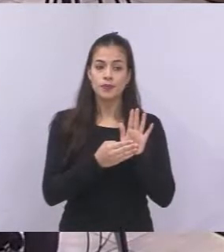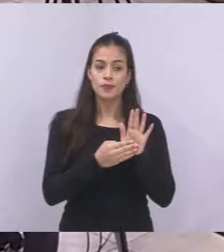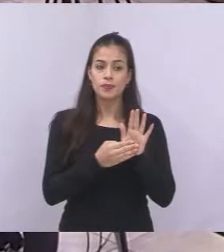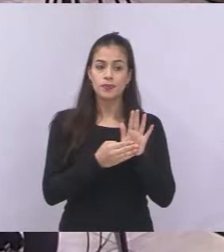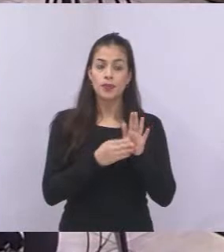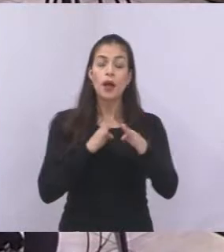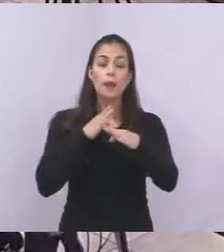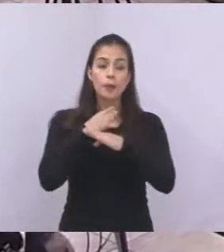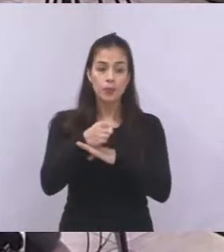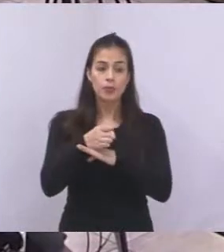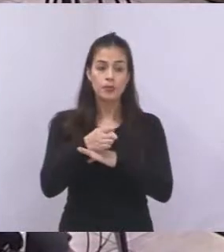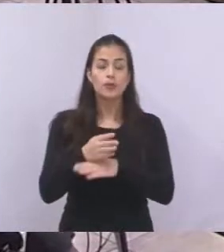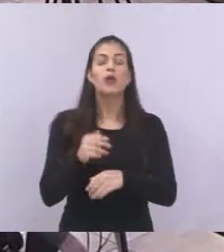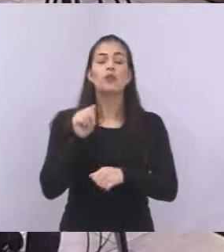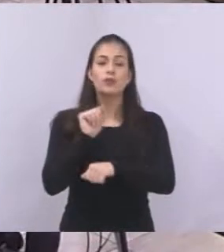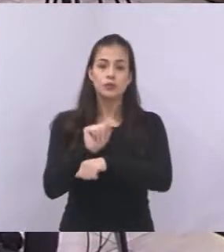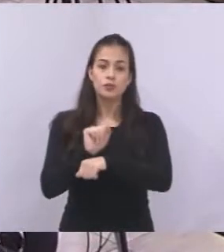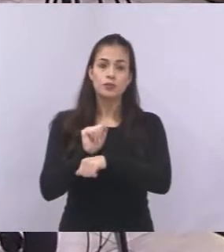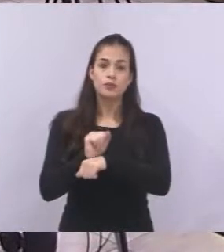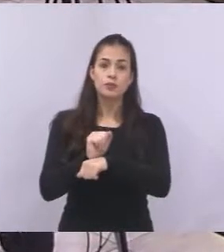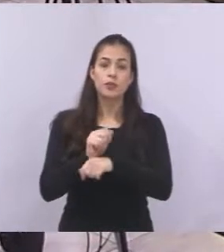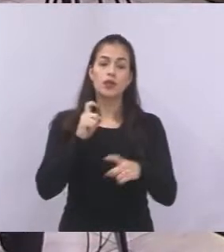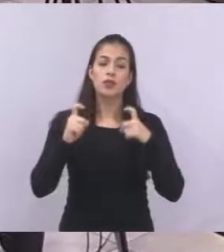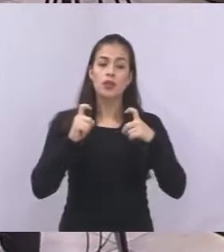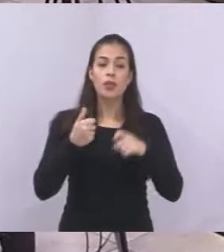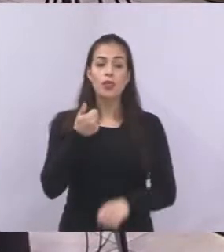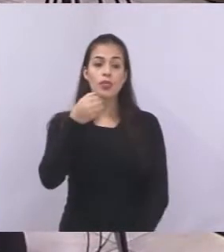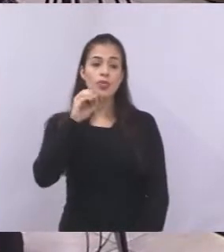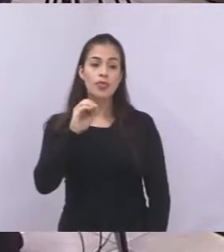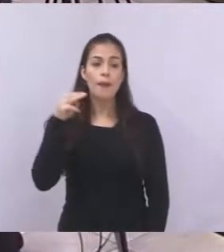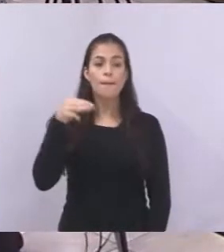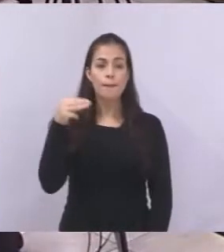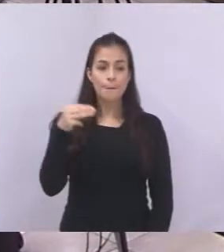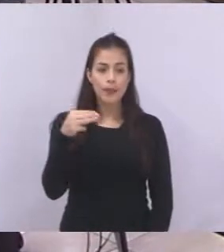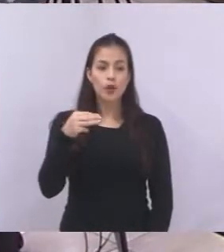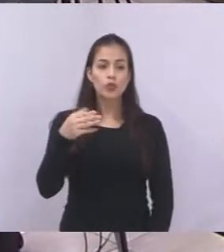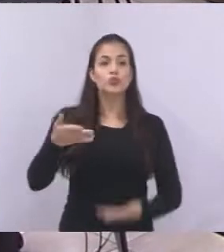Proposta aprovada. A gente vai suspender a sessão por 10 minutos para atender